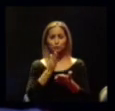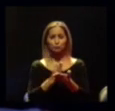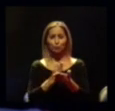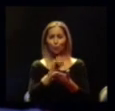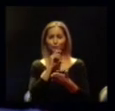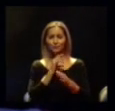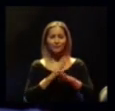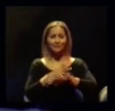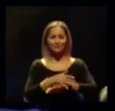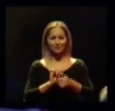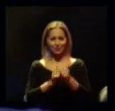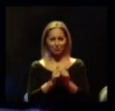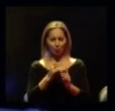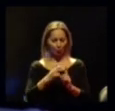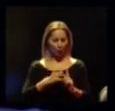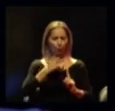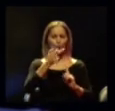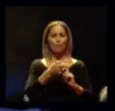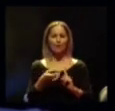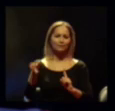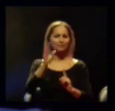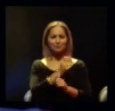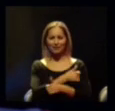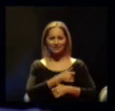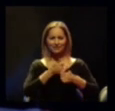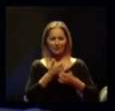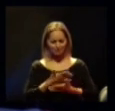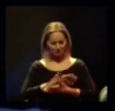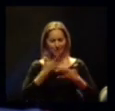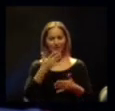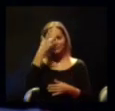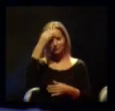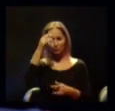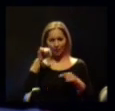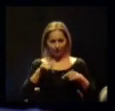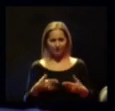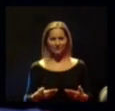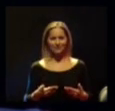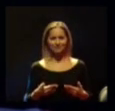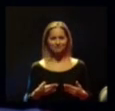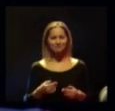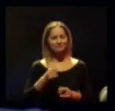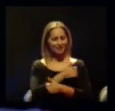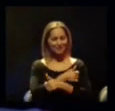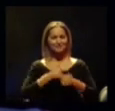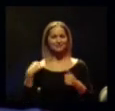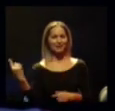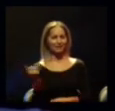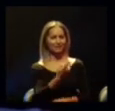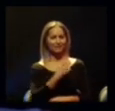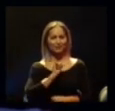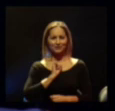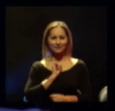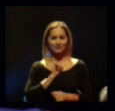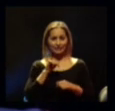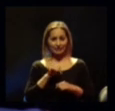promove, um ano de mais cidade, mais Setúbal. Esta é a nossa cidade.